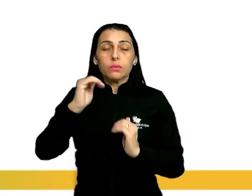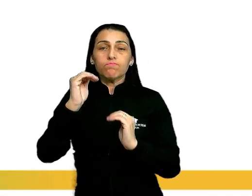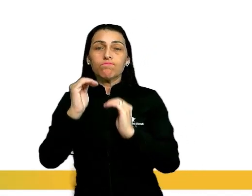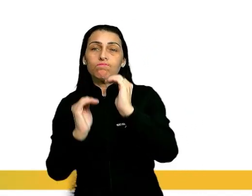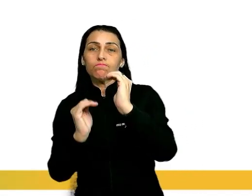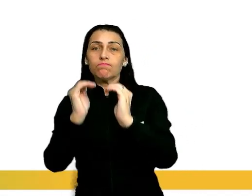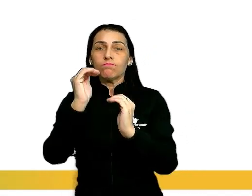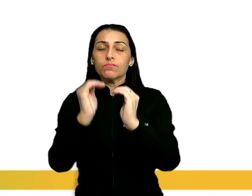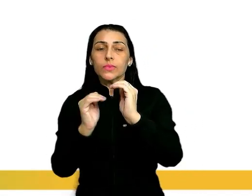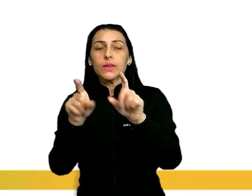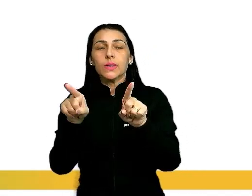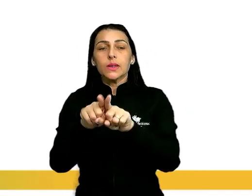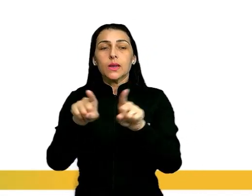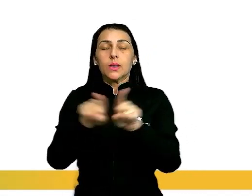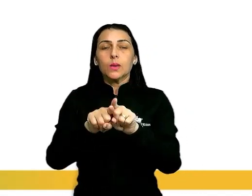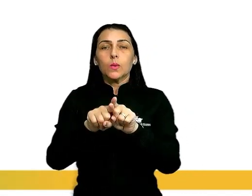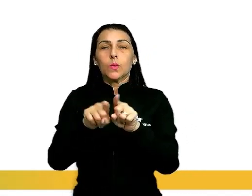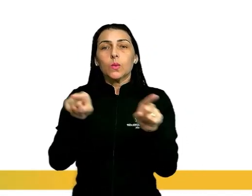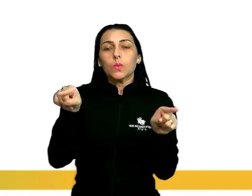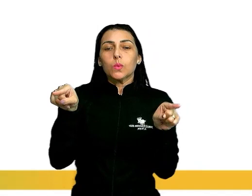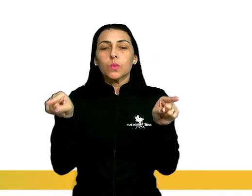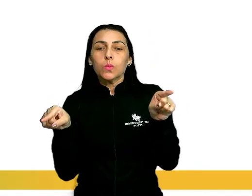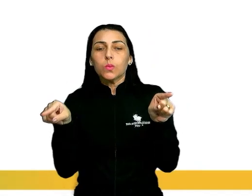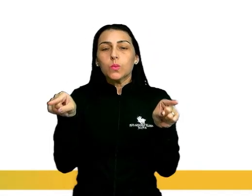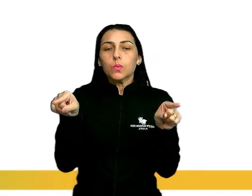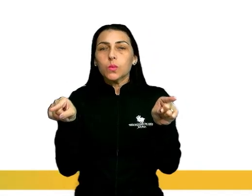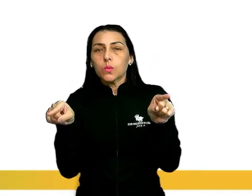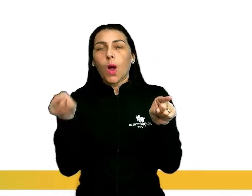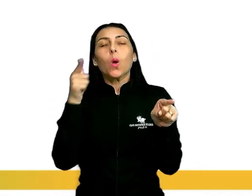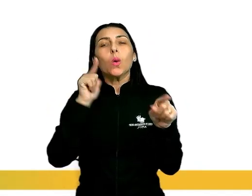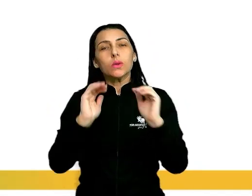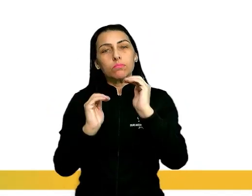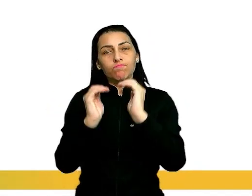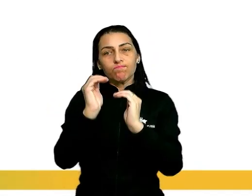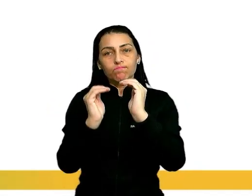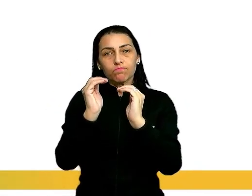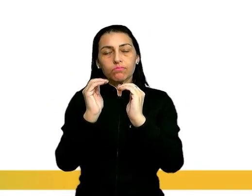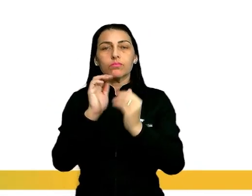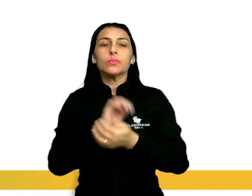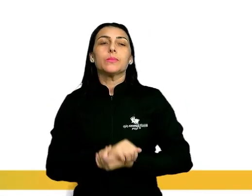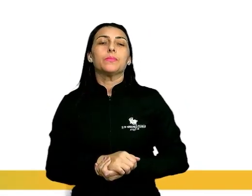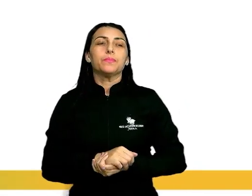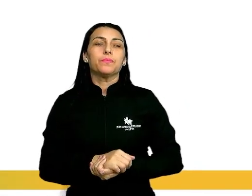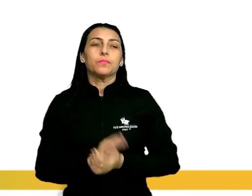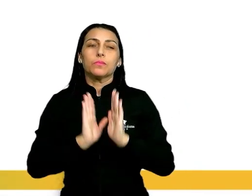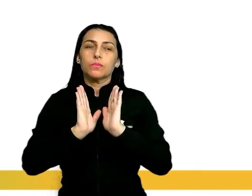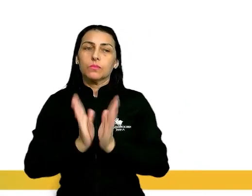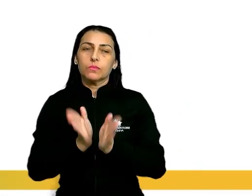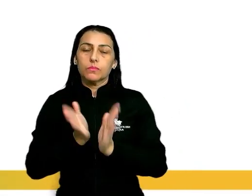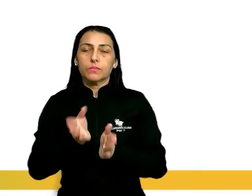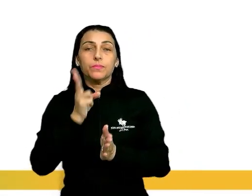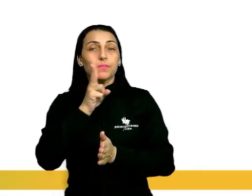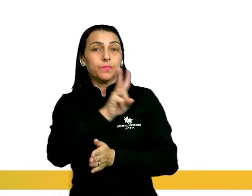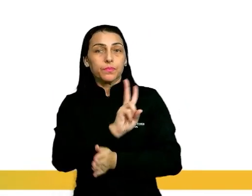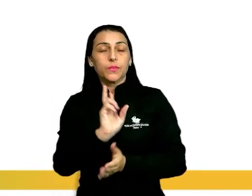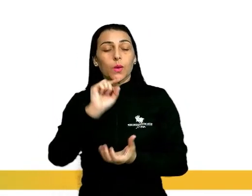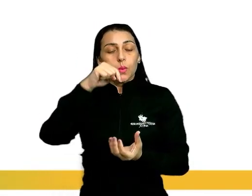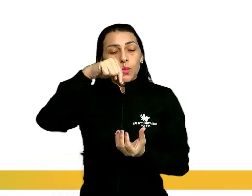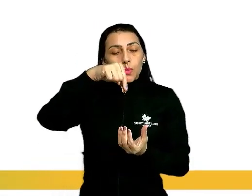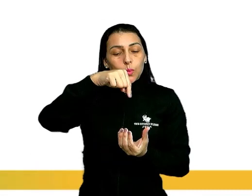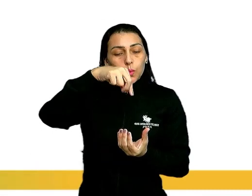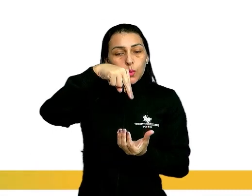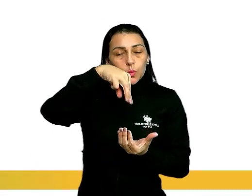né você até mexe ele para um lado pro outro e ele fica se equilibrando nesse ponto aí então já vimos centro de massa centro de